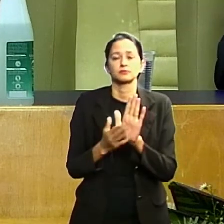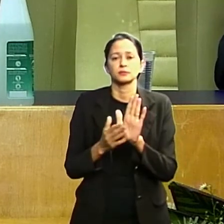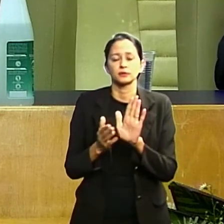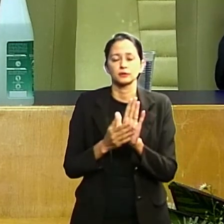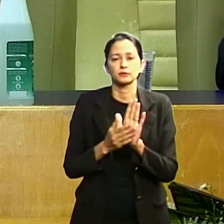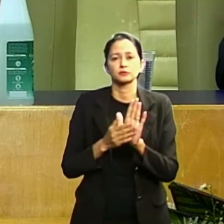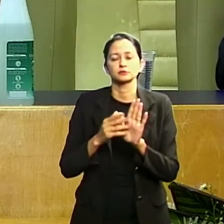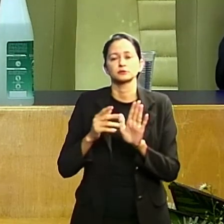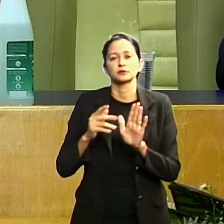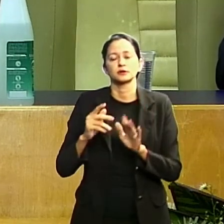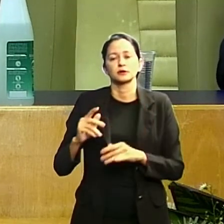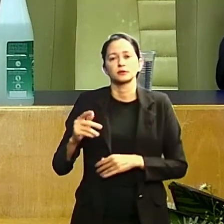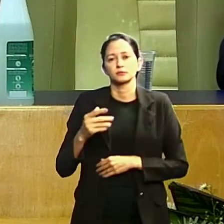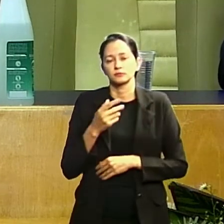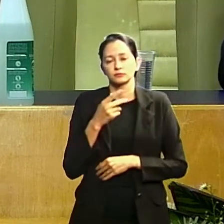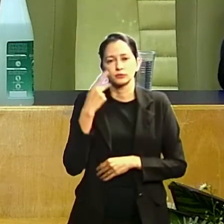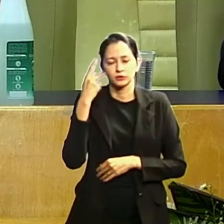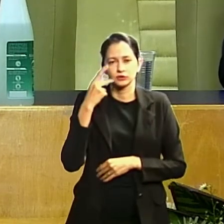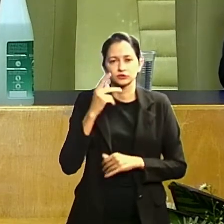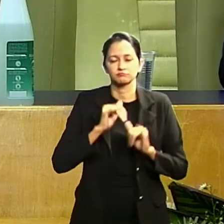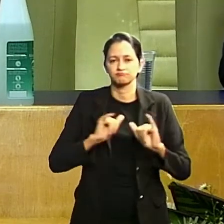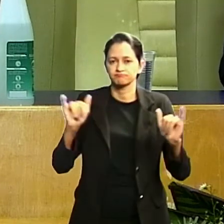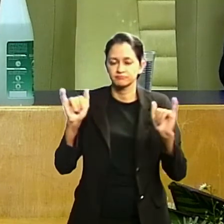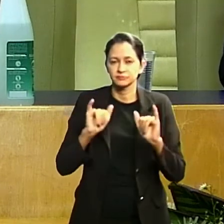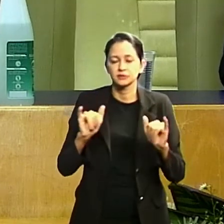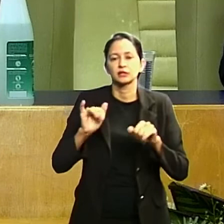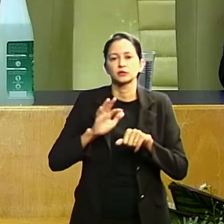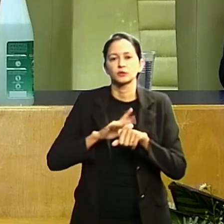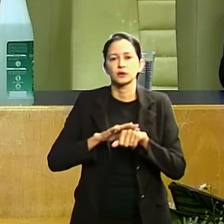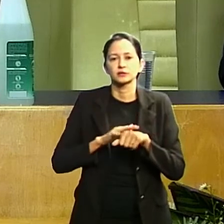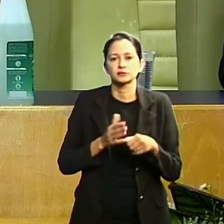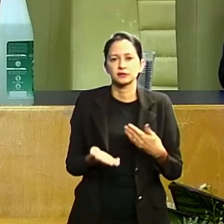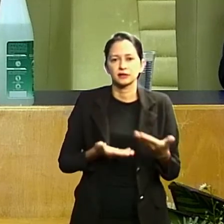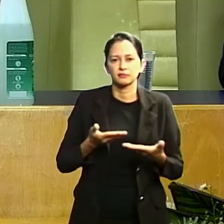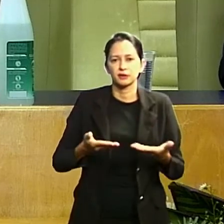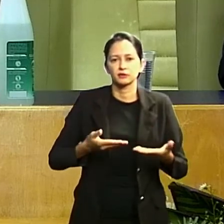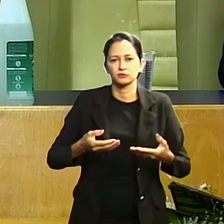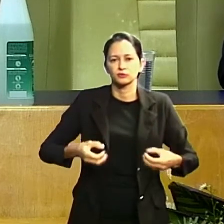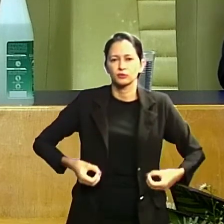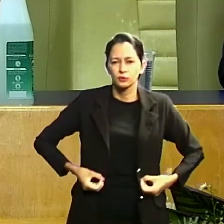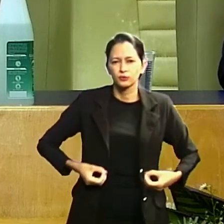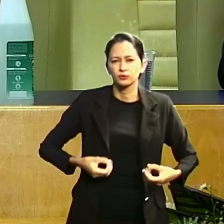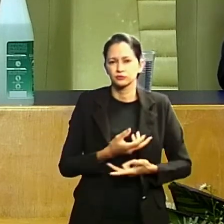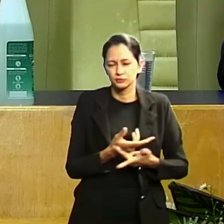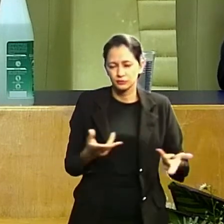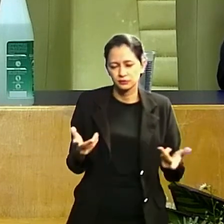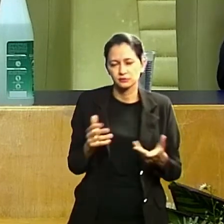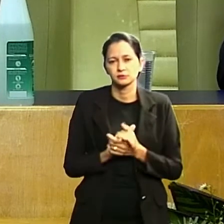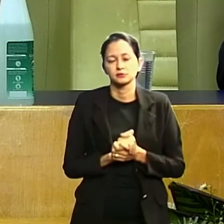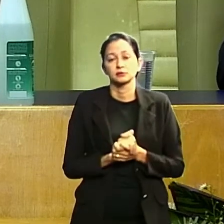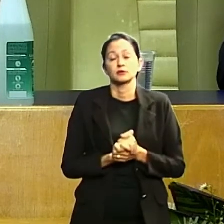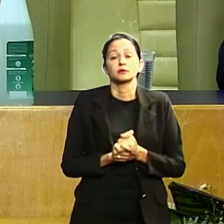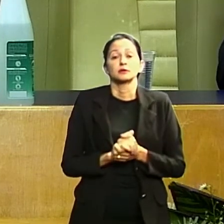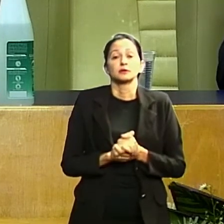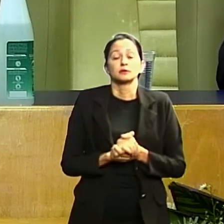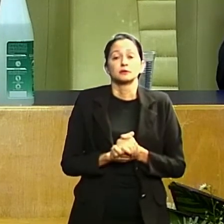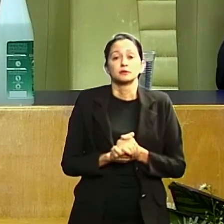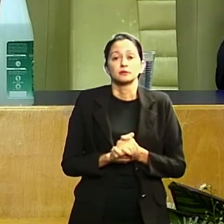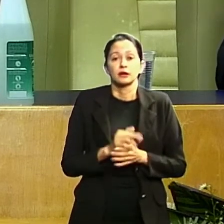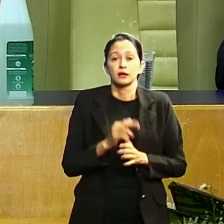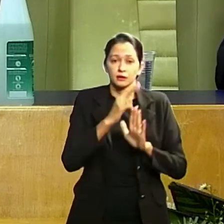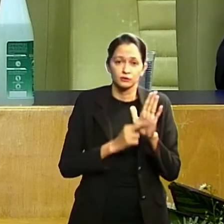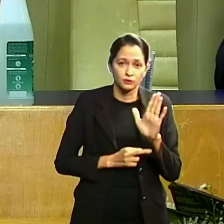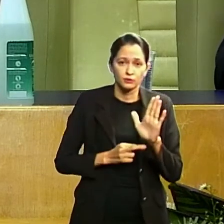de orientação, diagnóstico e tratamento da endometriose e da outras providências. Comissão de Justiça e Redação.